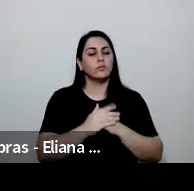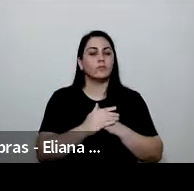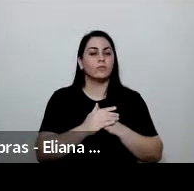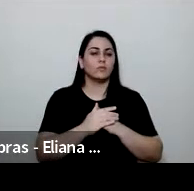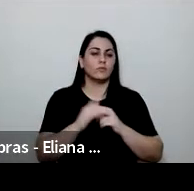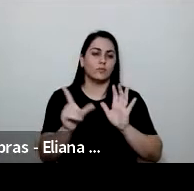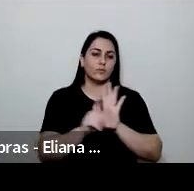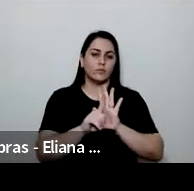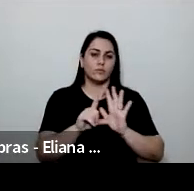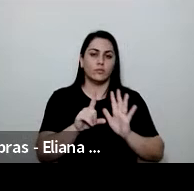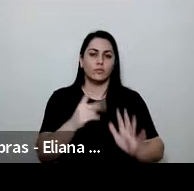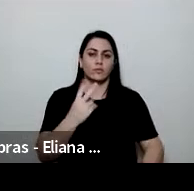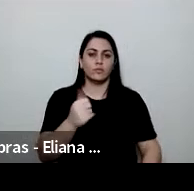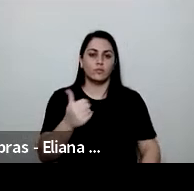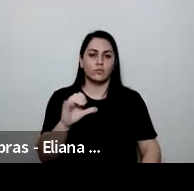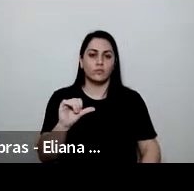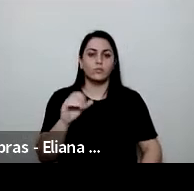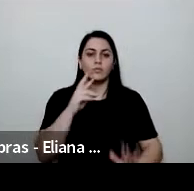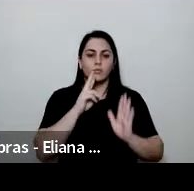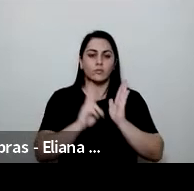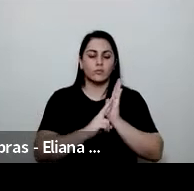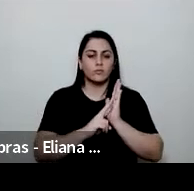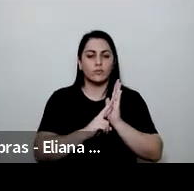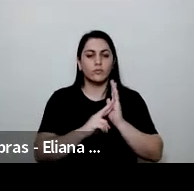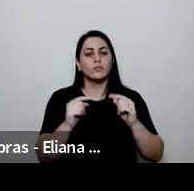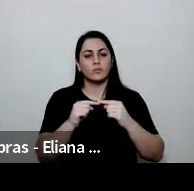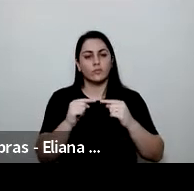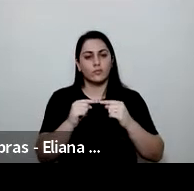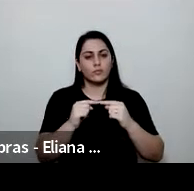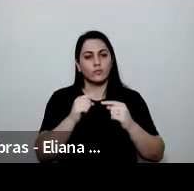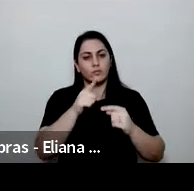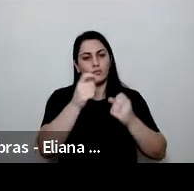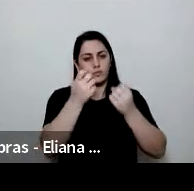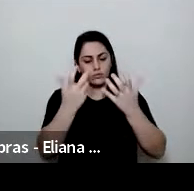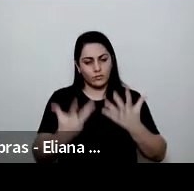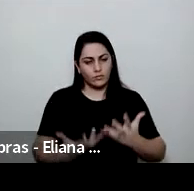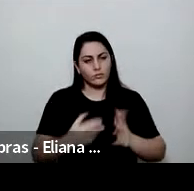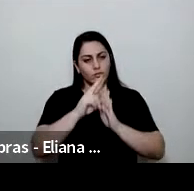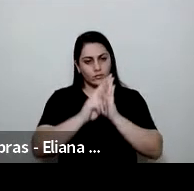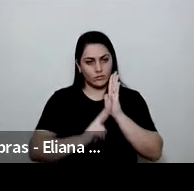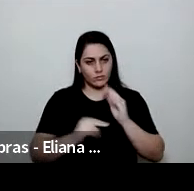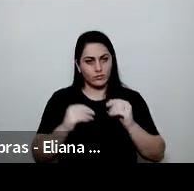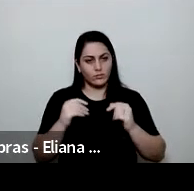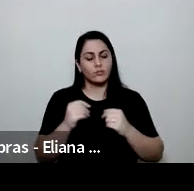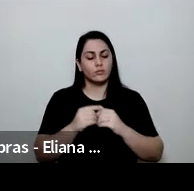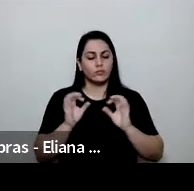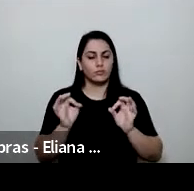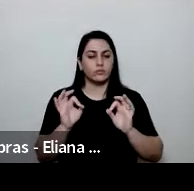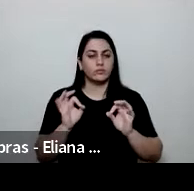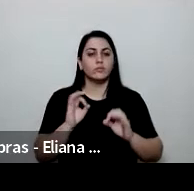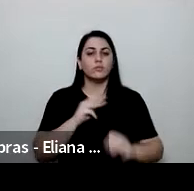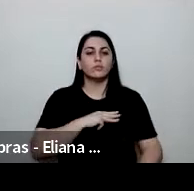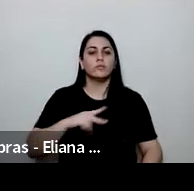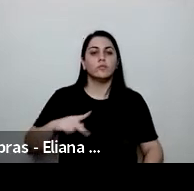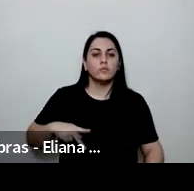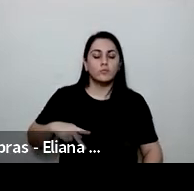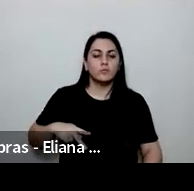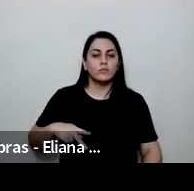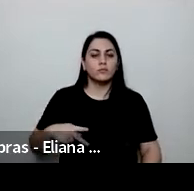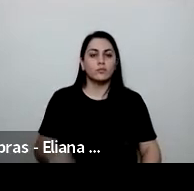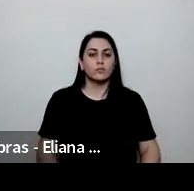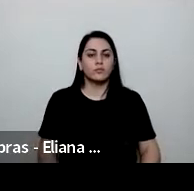palavra senhora relatora está presente relatório referido Ministério Público a